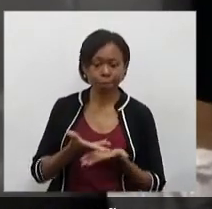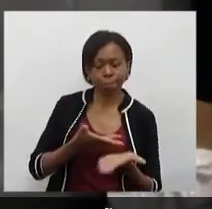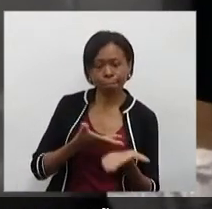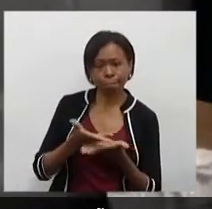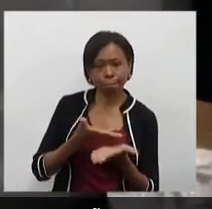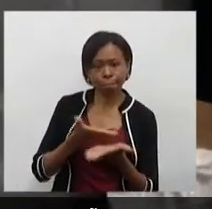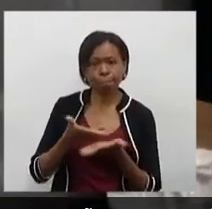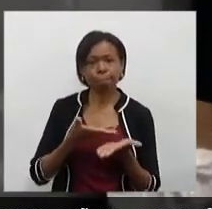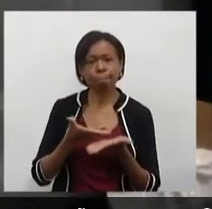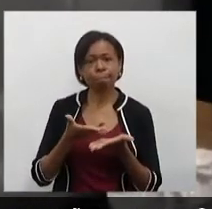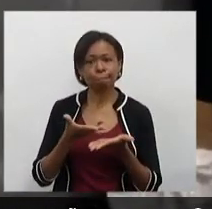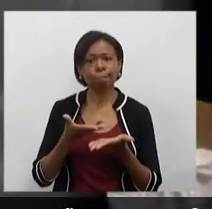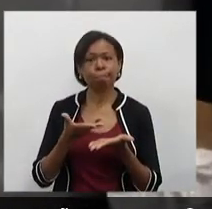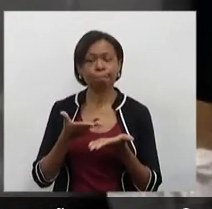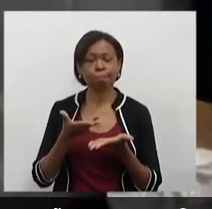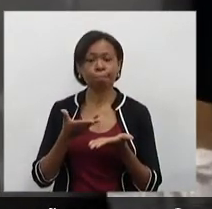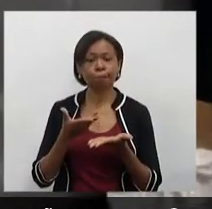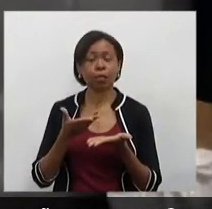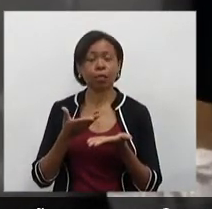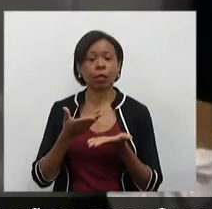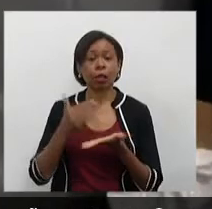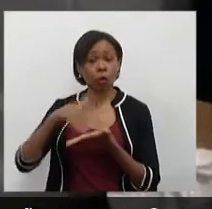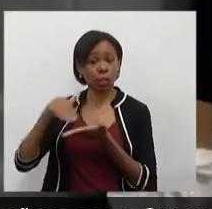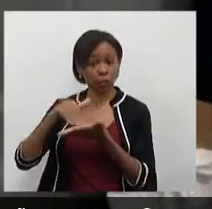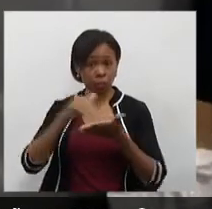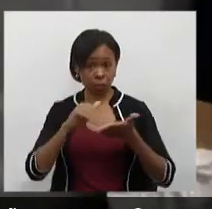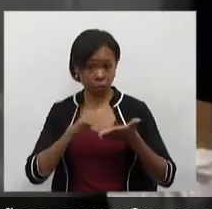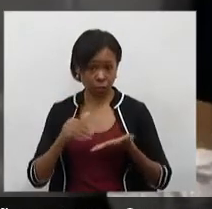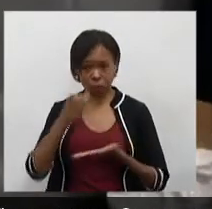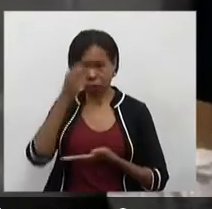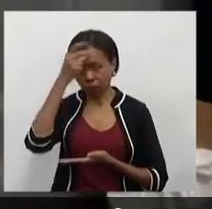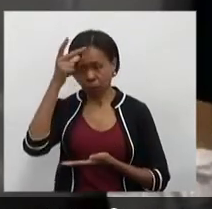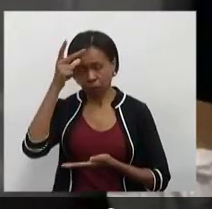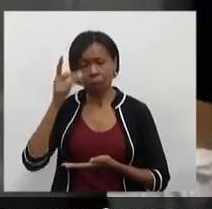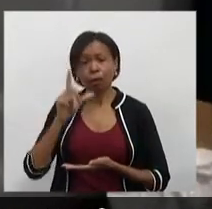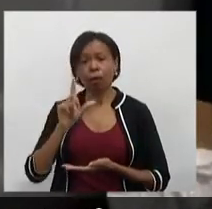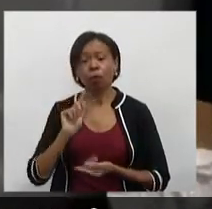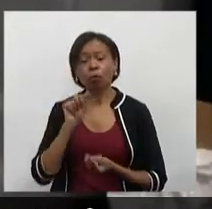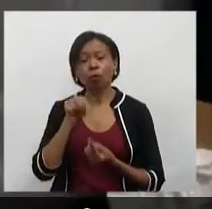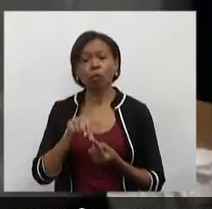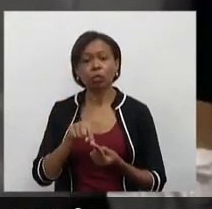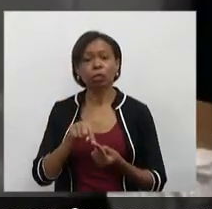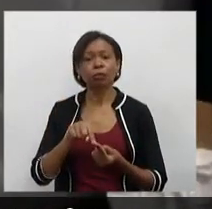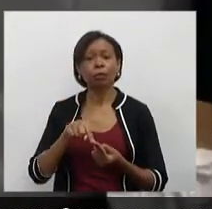articulação com as secretarias municipais, para que esse processo ele seja